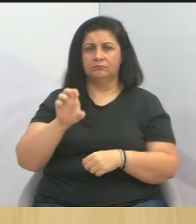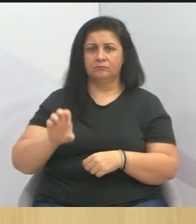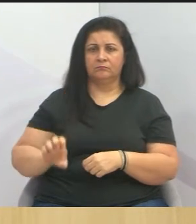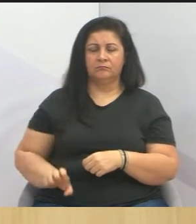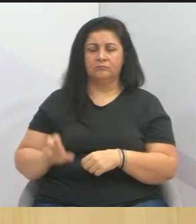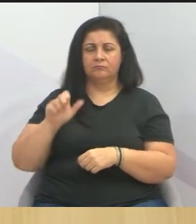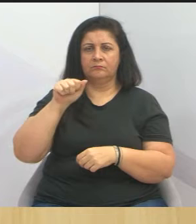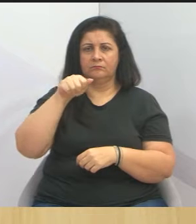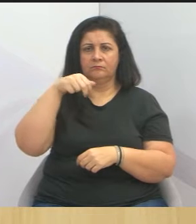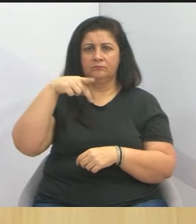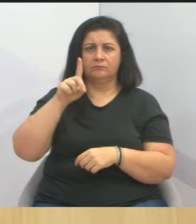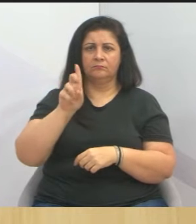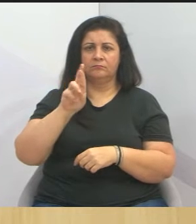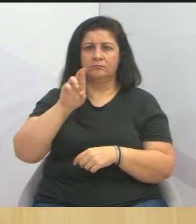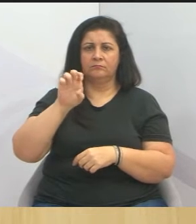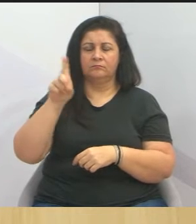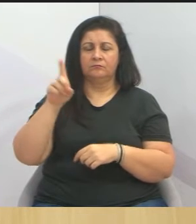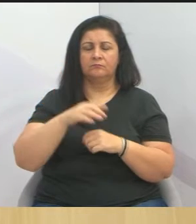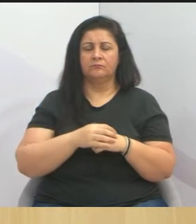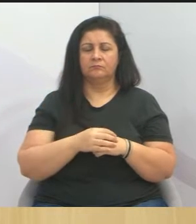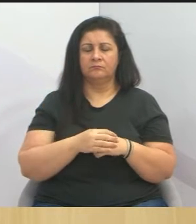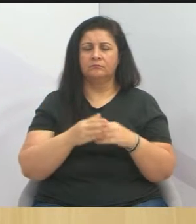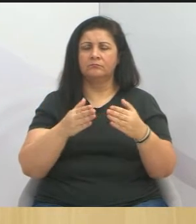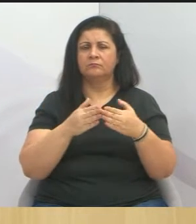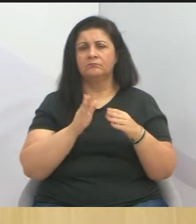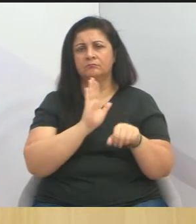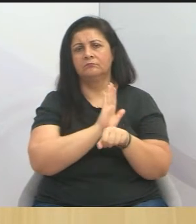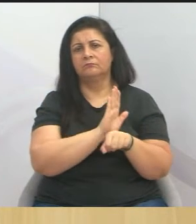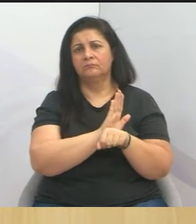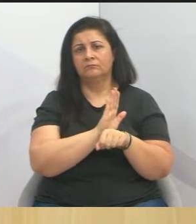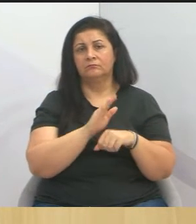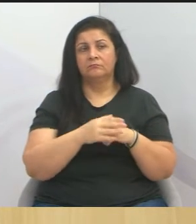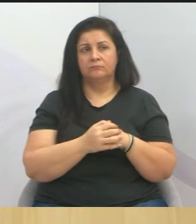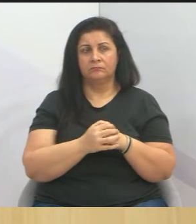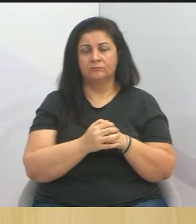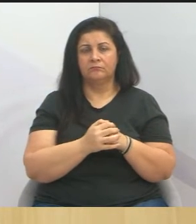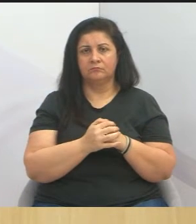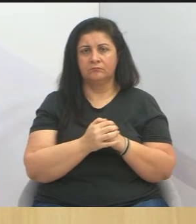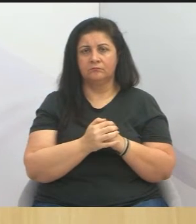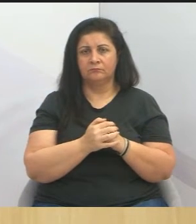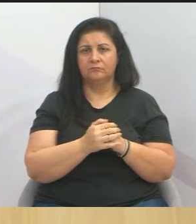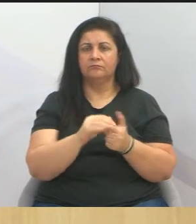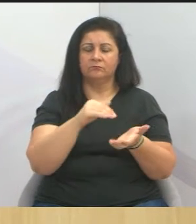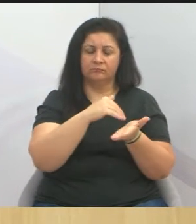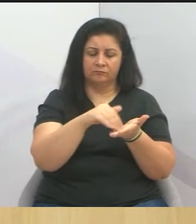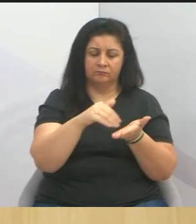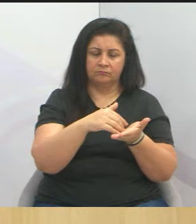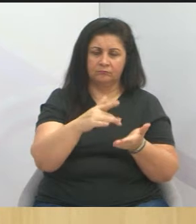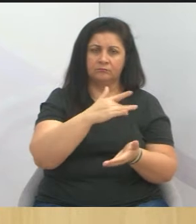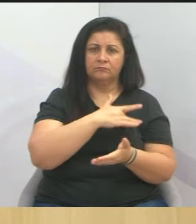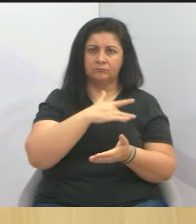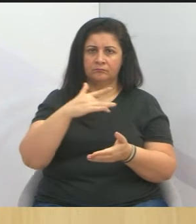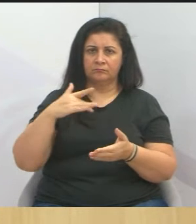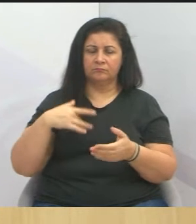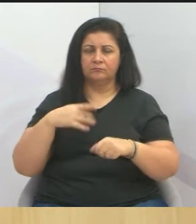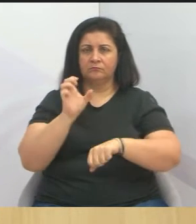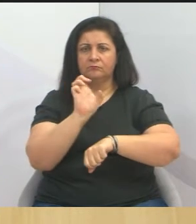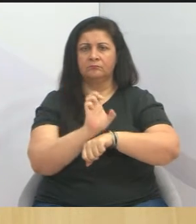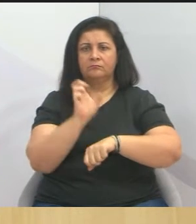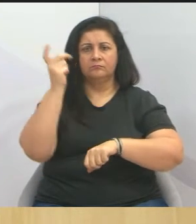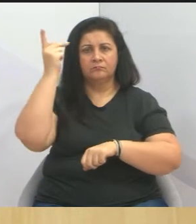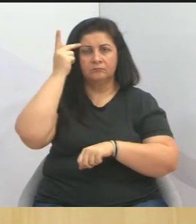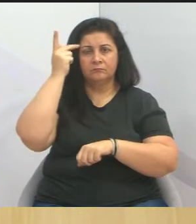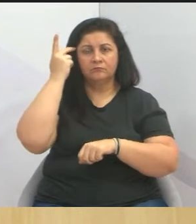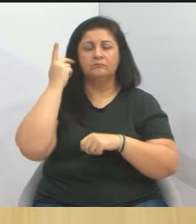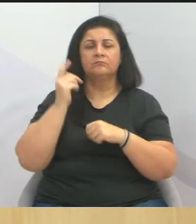André do Prado solicitando que interceda junto ao secretário de saúde do Estado de